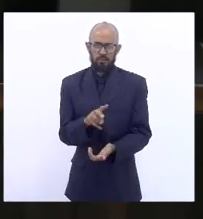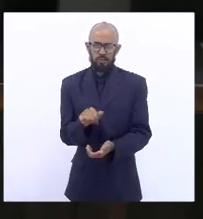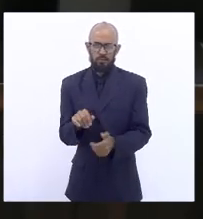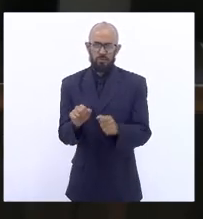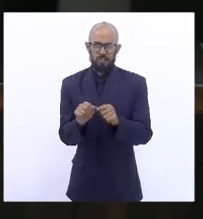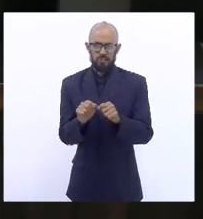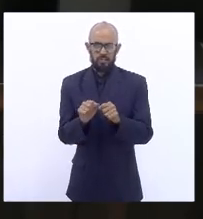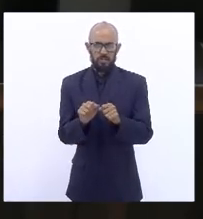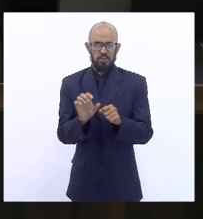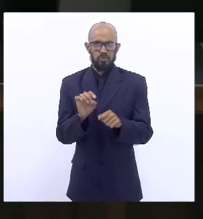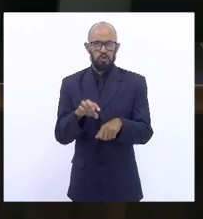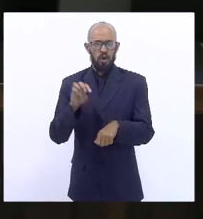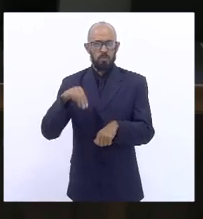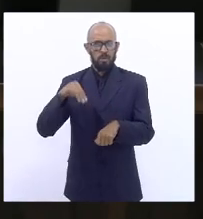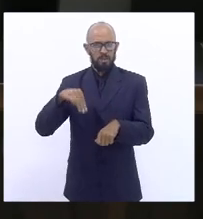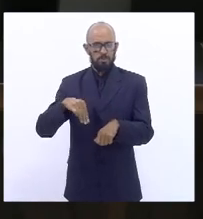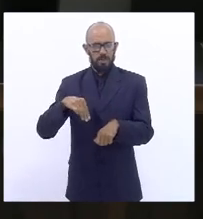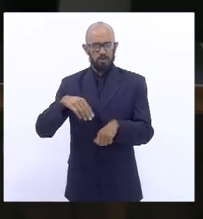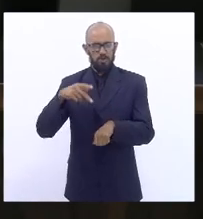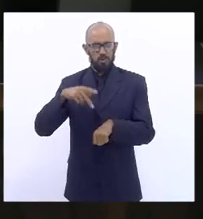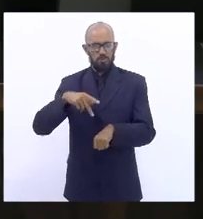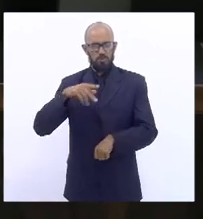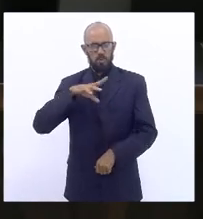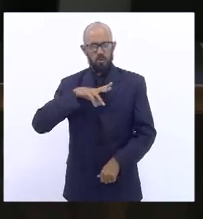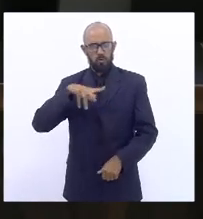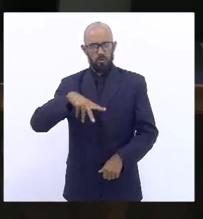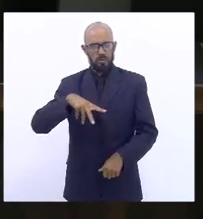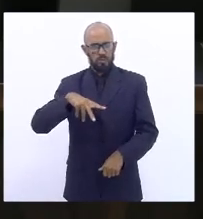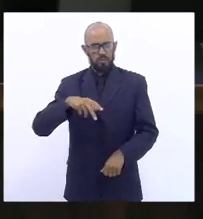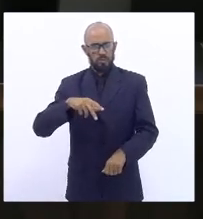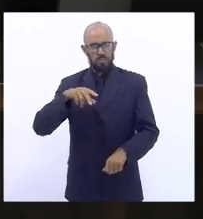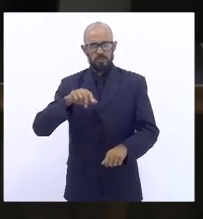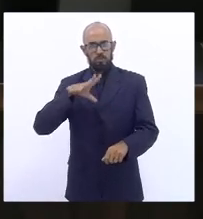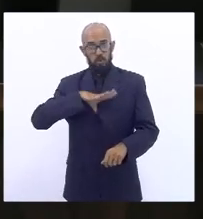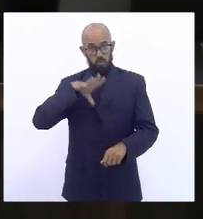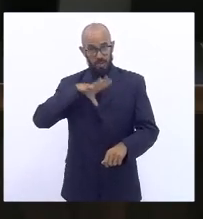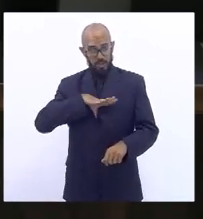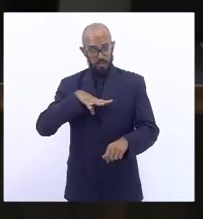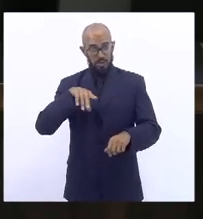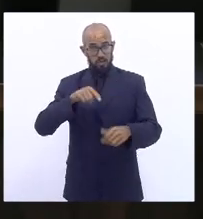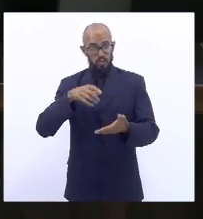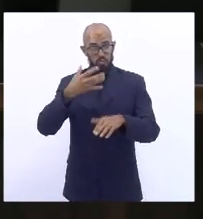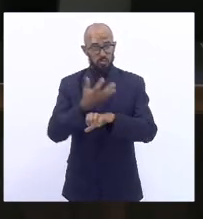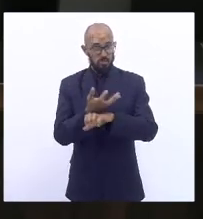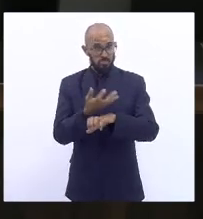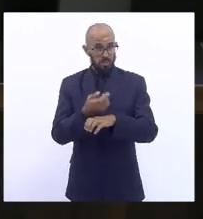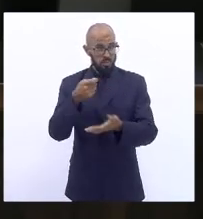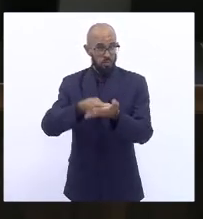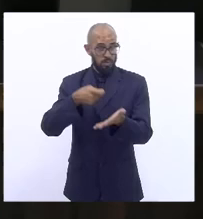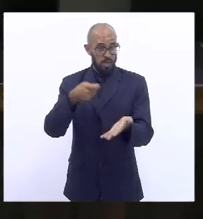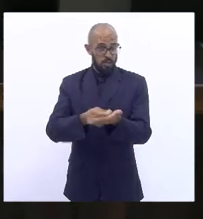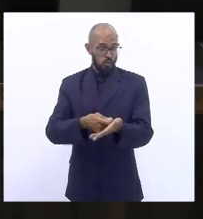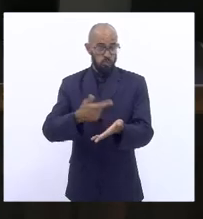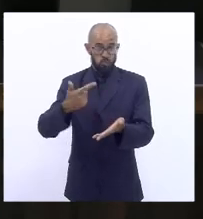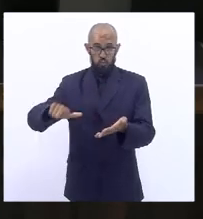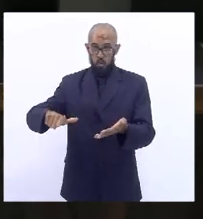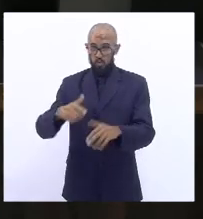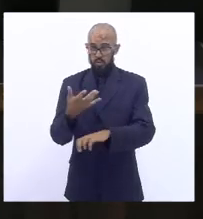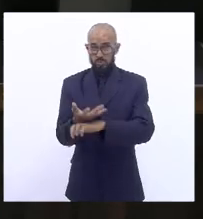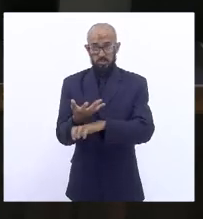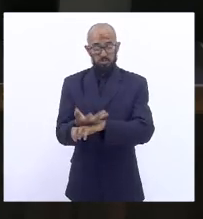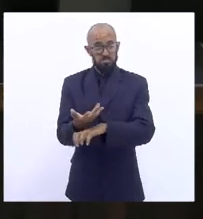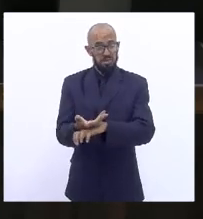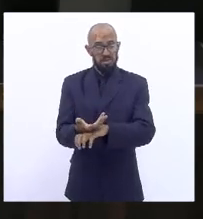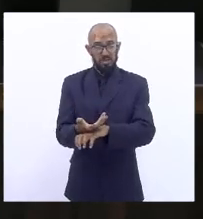apenas a matemática e o português sejam disciplinas obrigatórias ao longo de todo o ensino médio. Os demais componentes